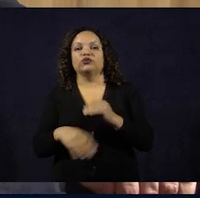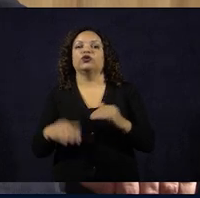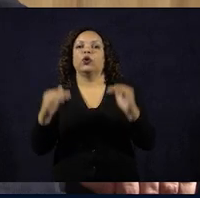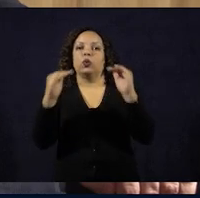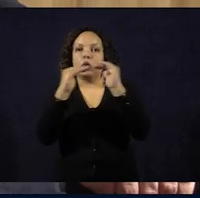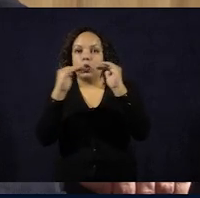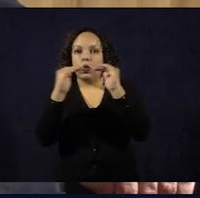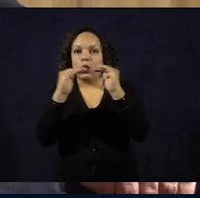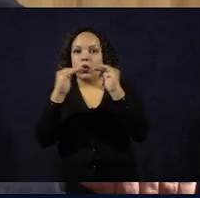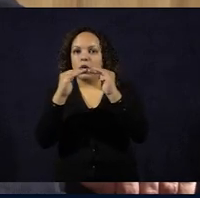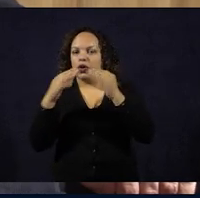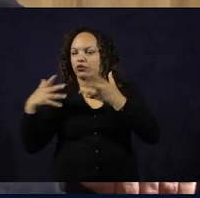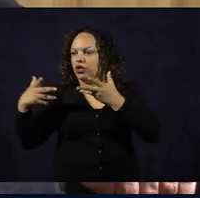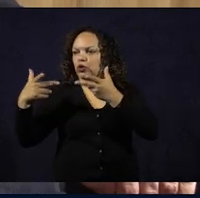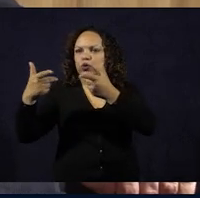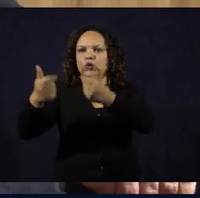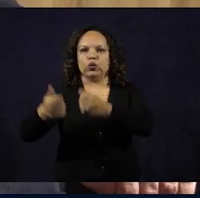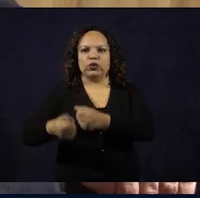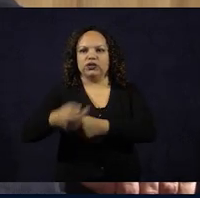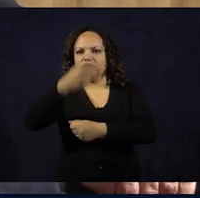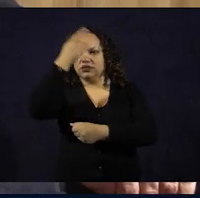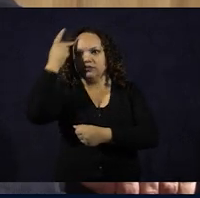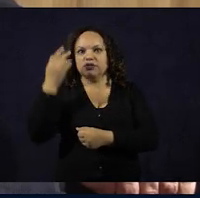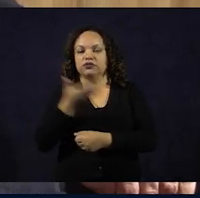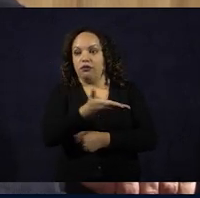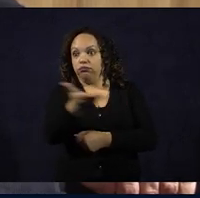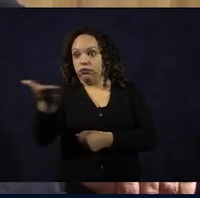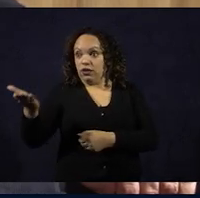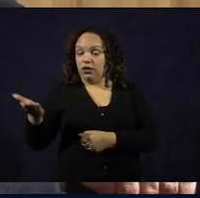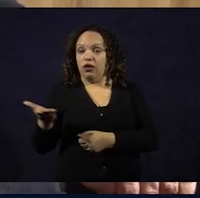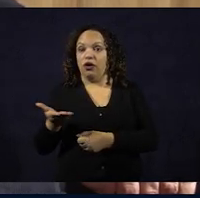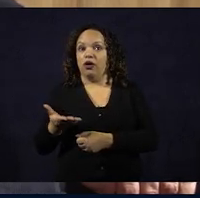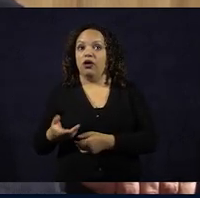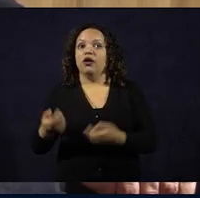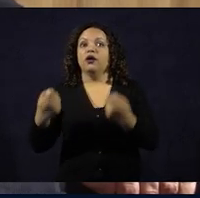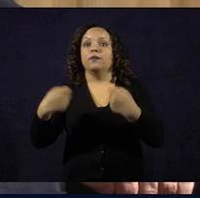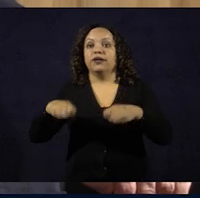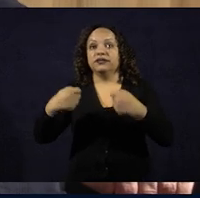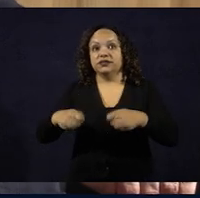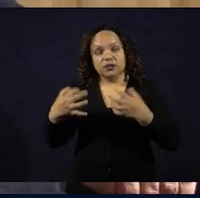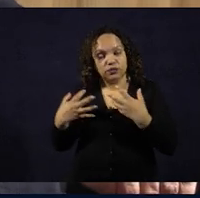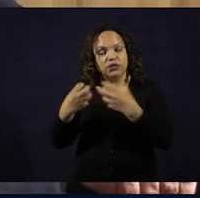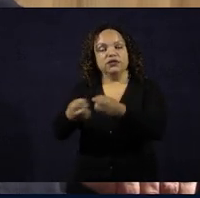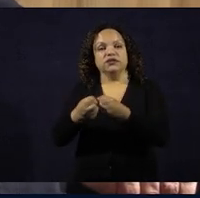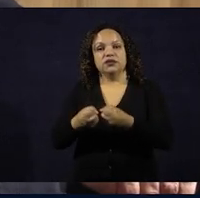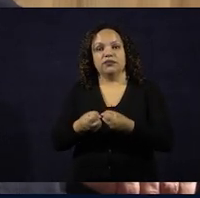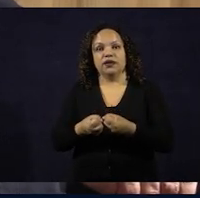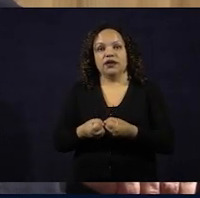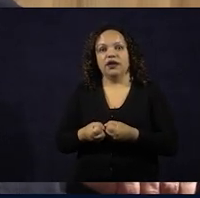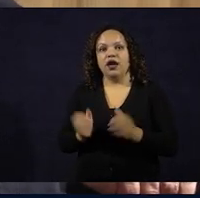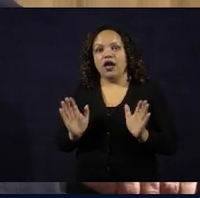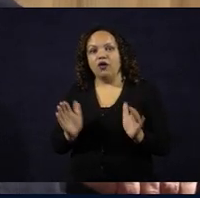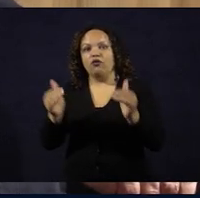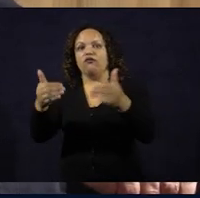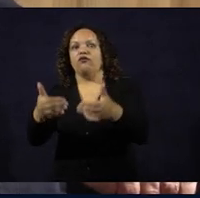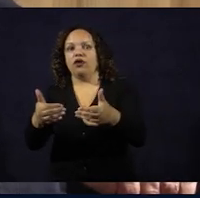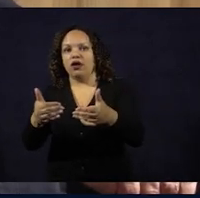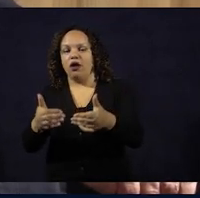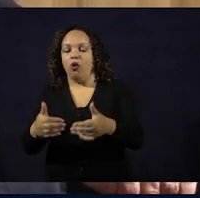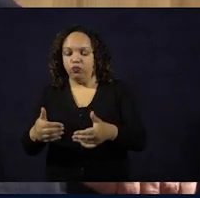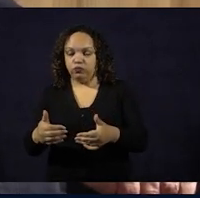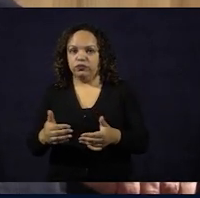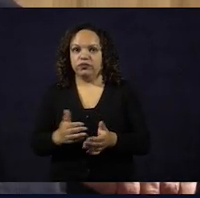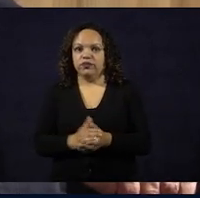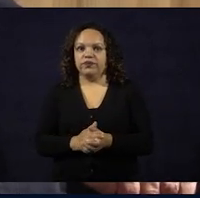eu concordo com ele tá tudo aqui né a gente tem que fazer acontecer adoção para mim ao principal Nosso principal foco é olhar para nossa